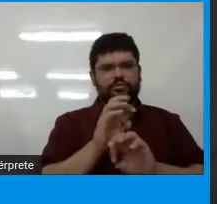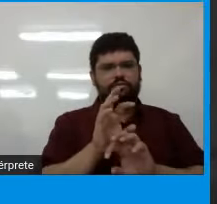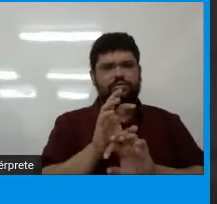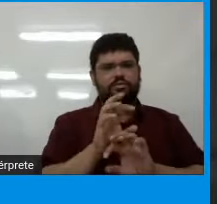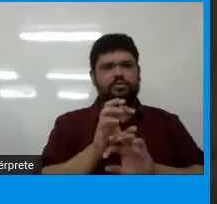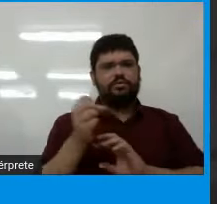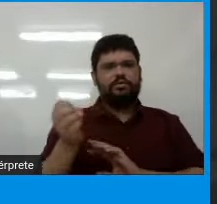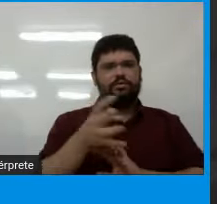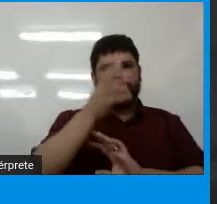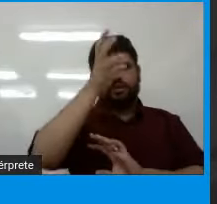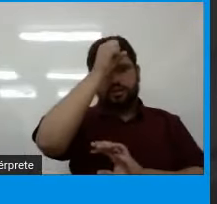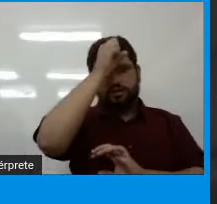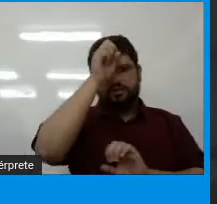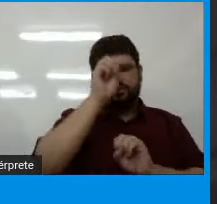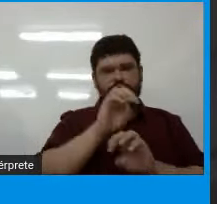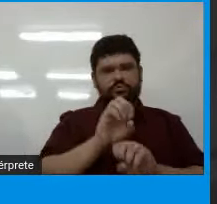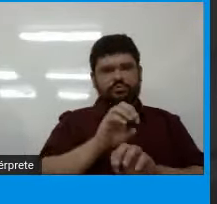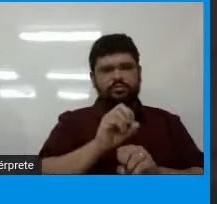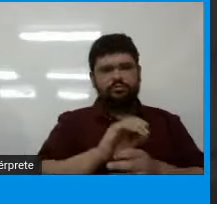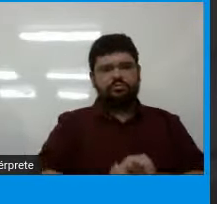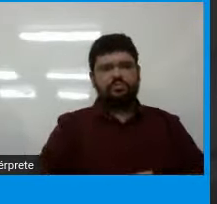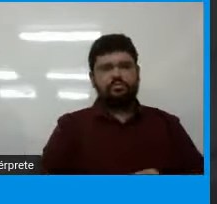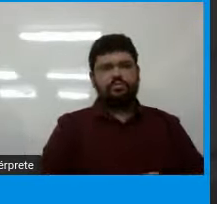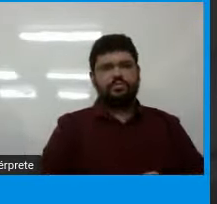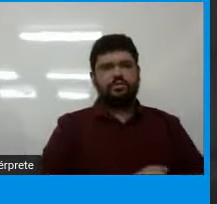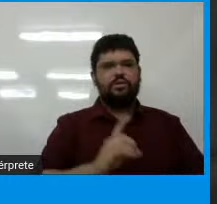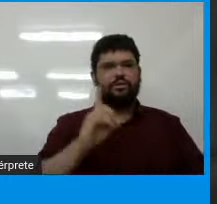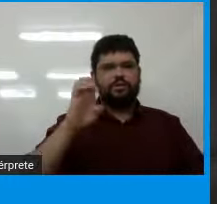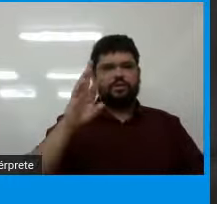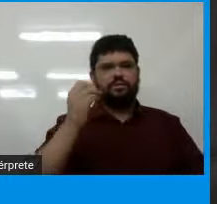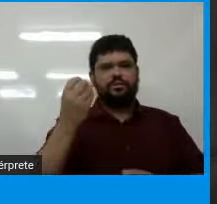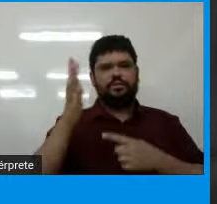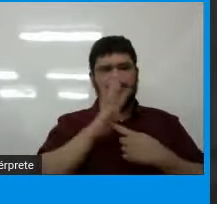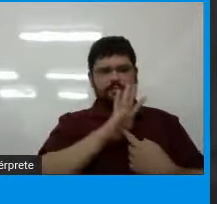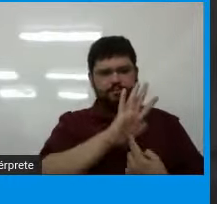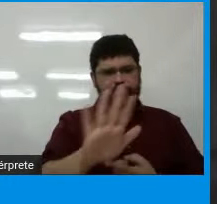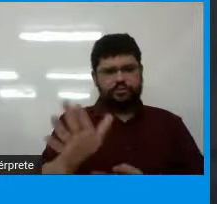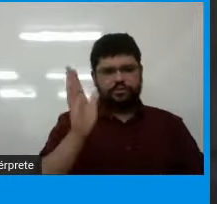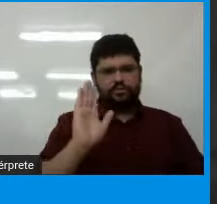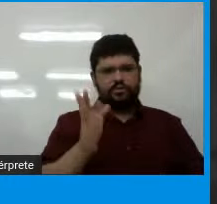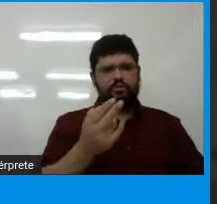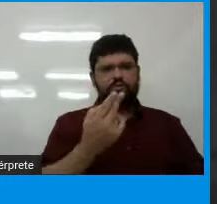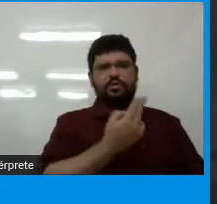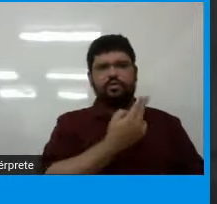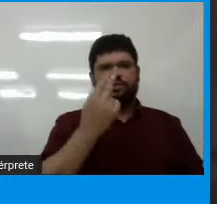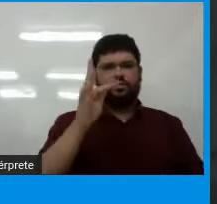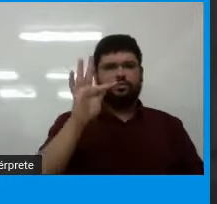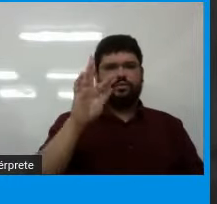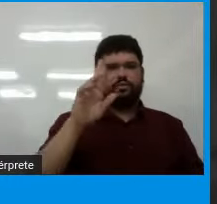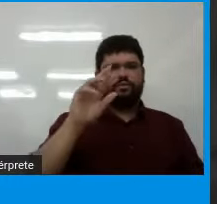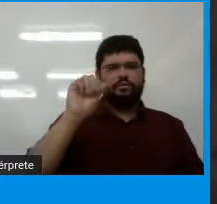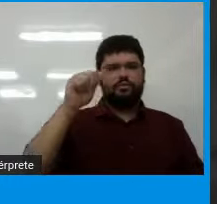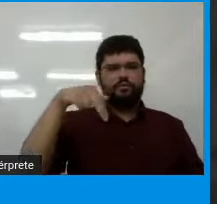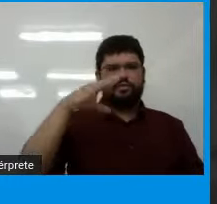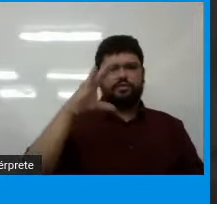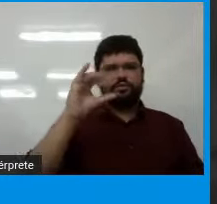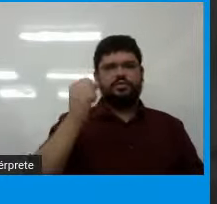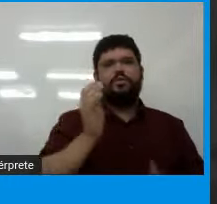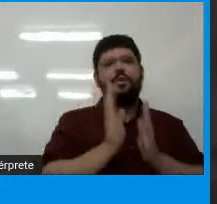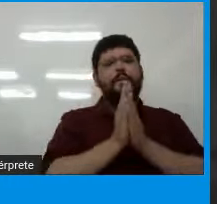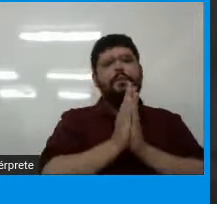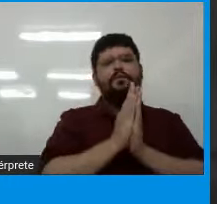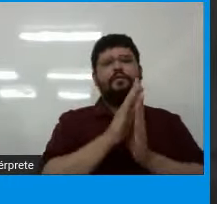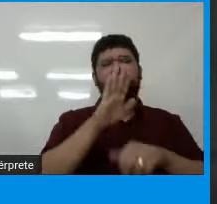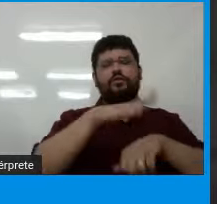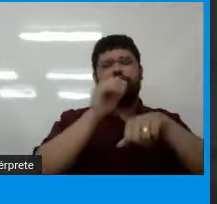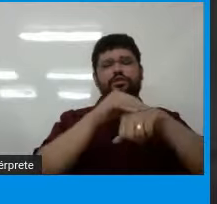de ensinar e aprender. Como a Débora já me apresentou, meu nome é Francisco, mas por favor, me chamem de Chico,